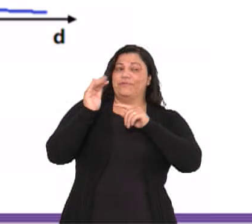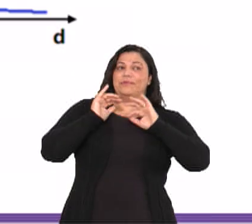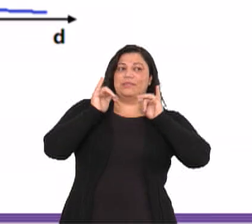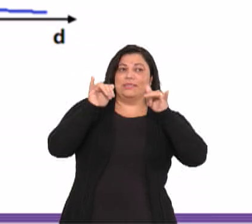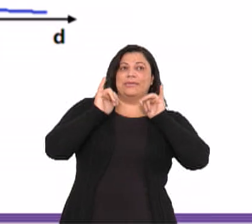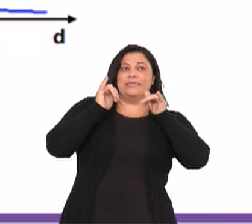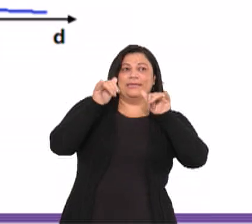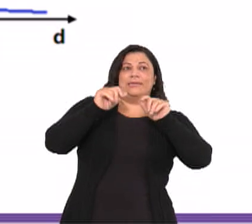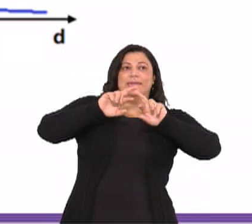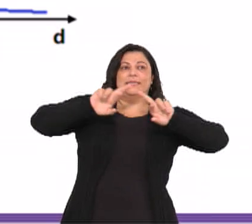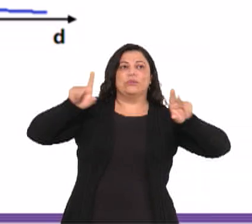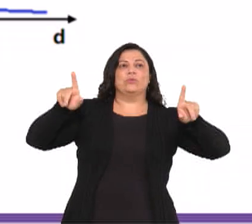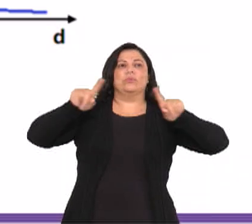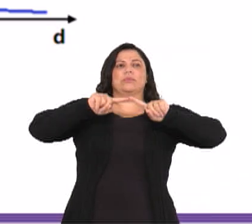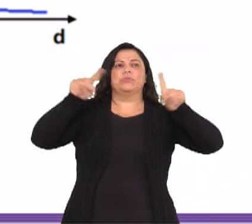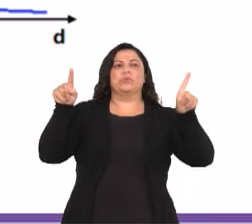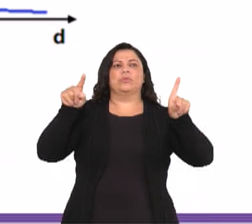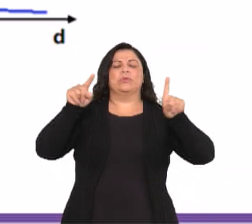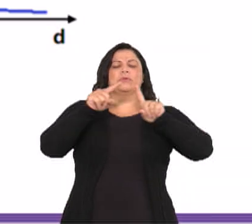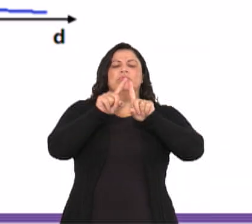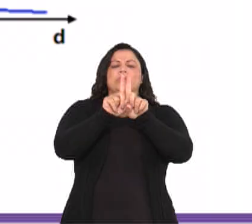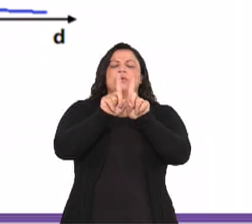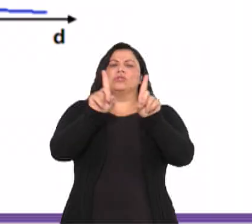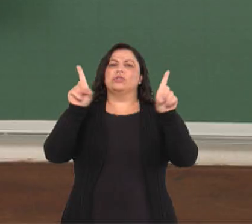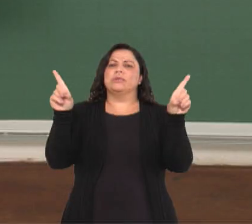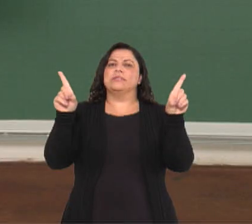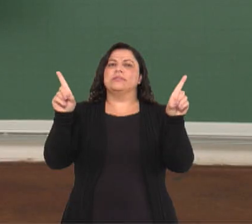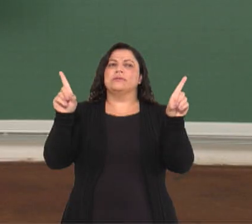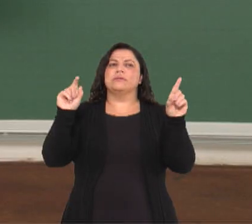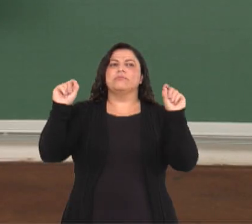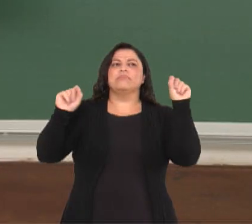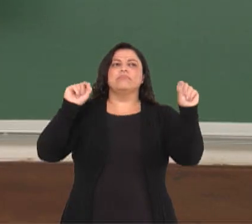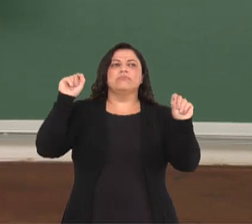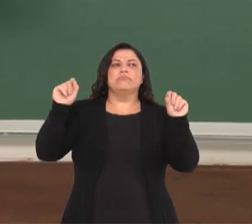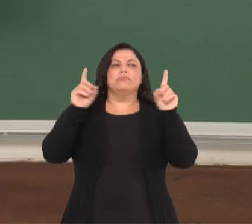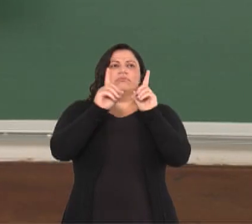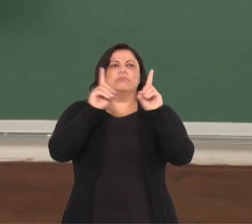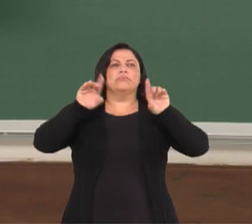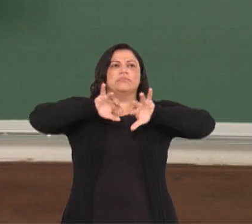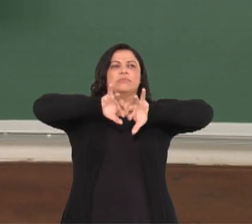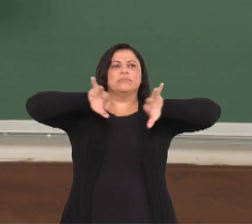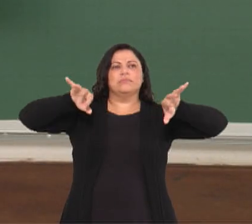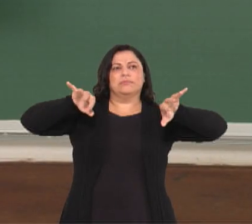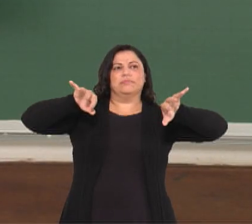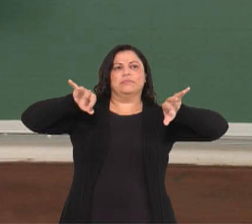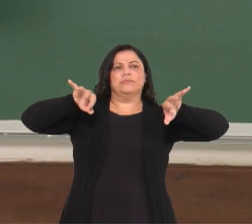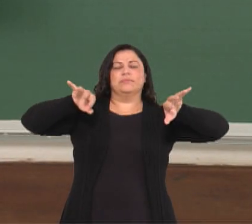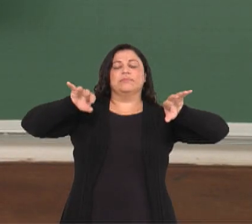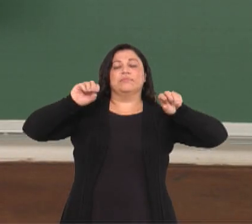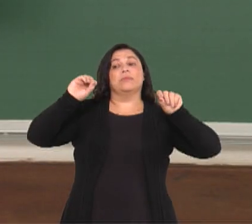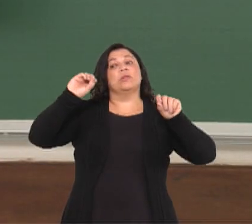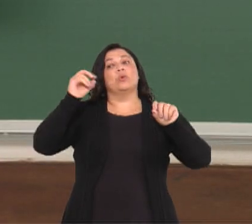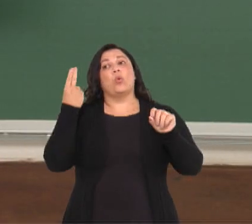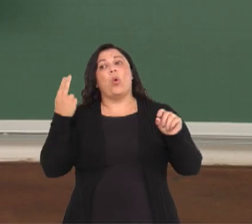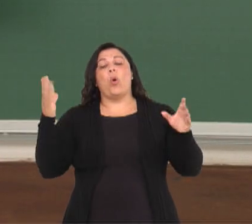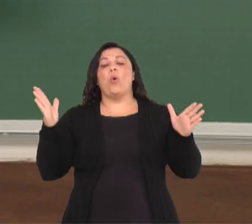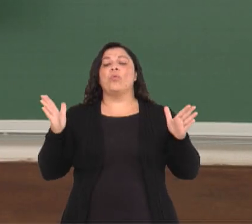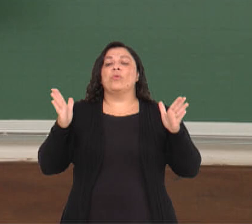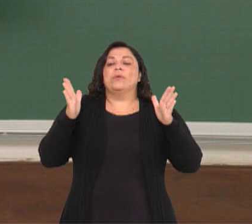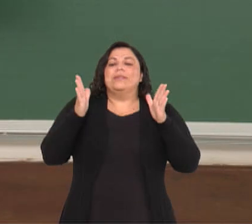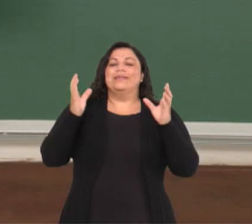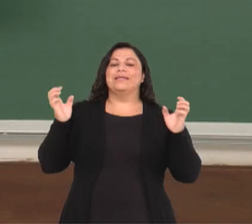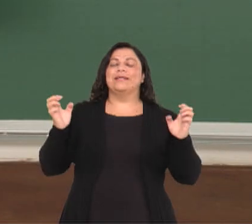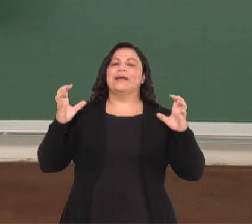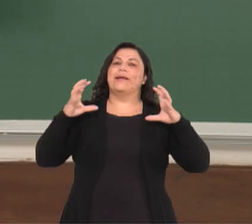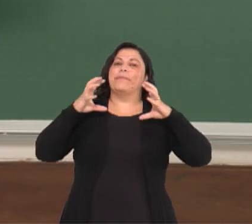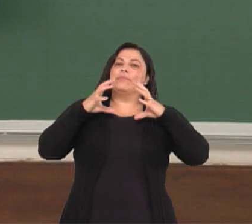outra? Para a resolução desse exercício é necessário a compreensão da lei de Coulomb. Então, a gente analisando a